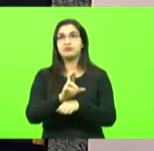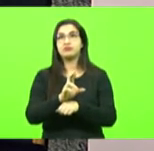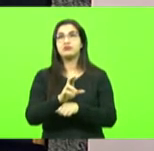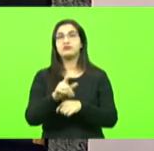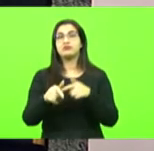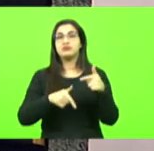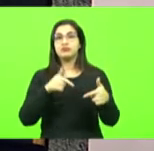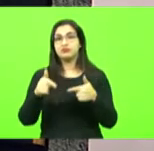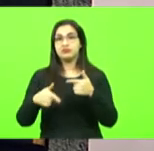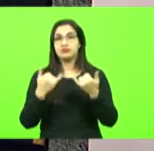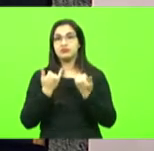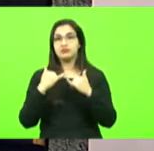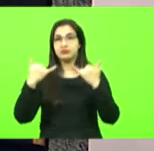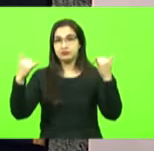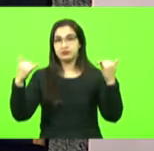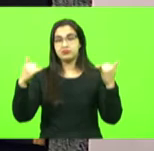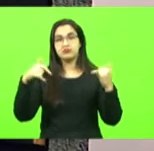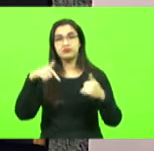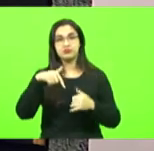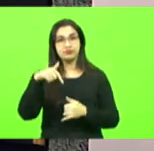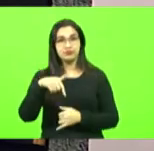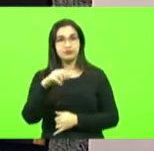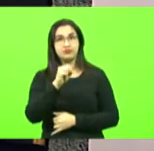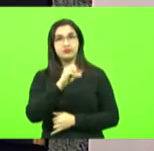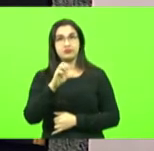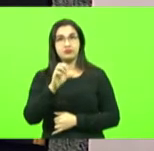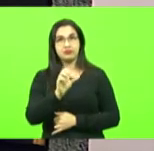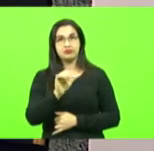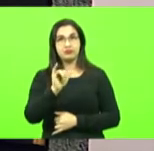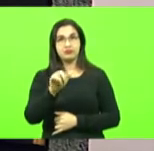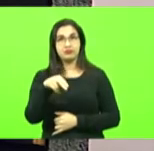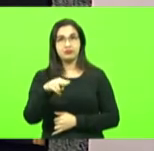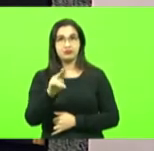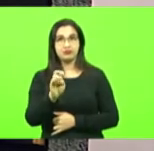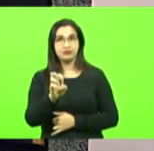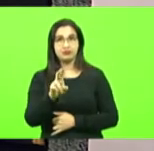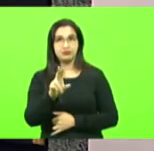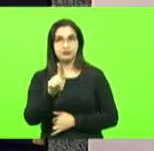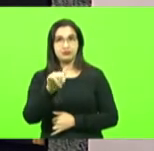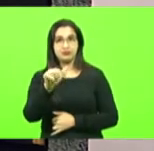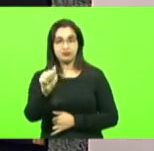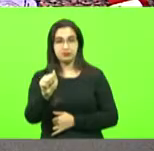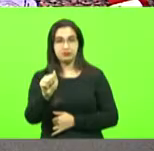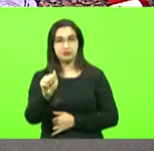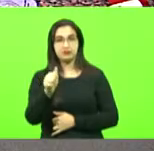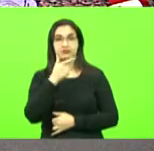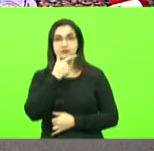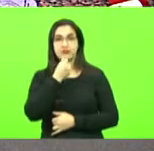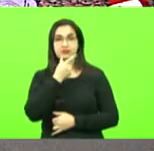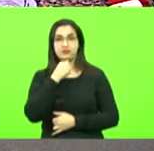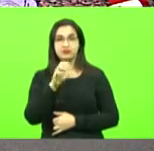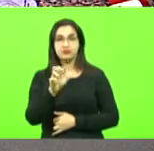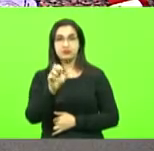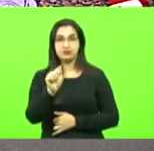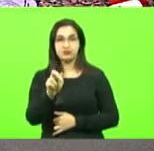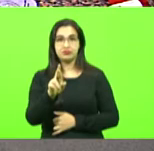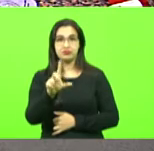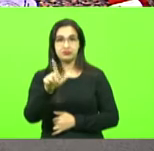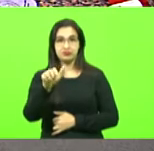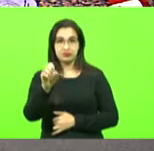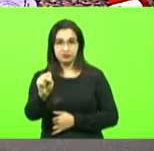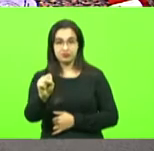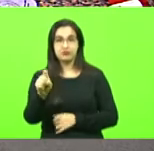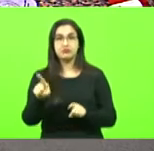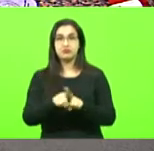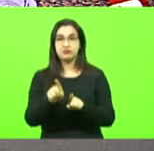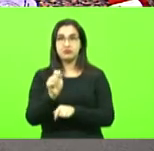Energia Elétrica de Florianópolis e Região, Sinergia, Carlos Alberto de Souza. E o senhor assessor